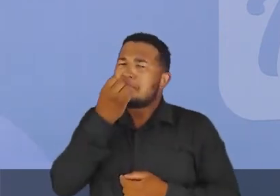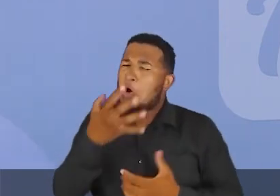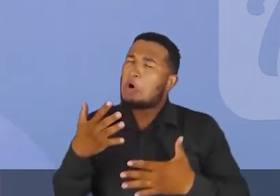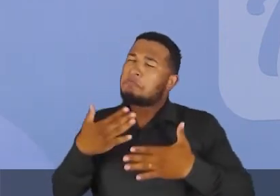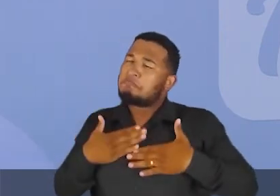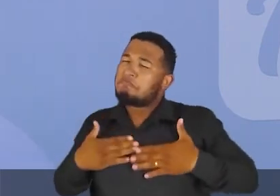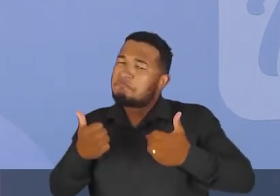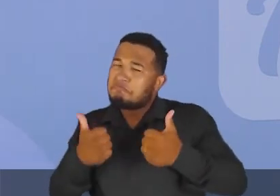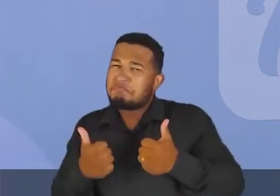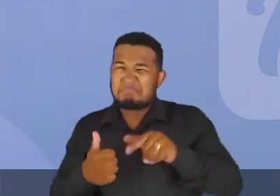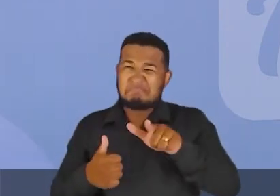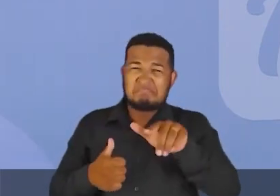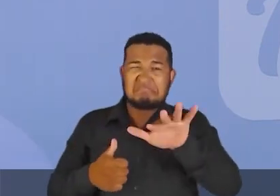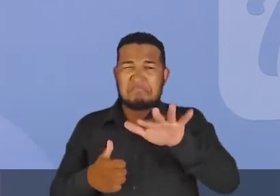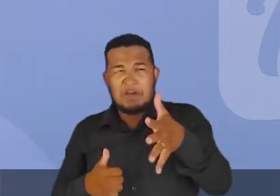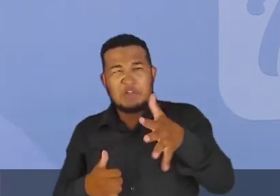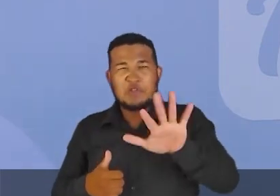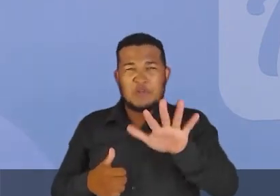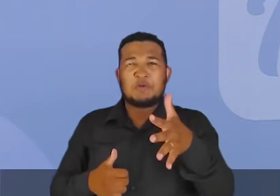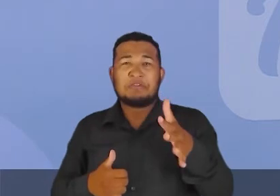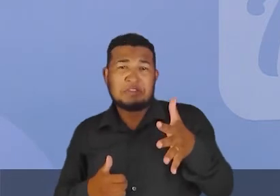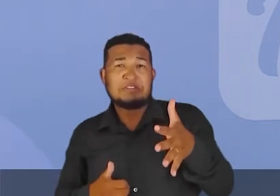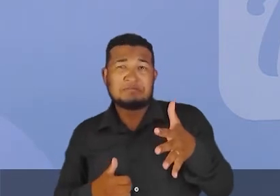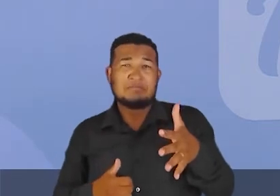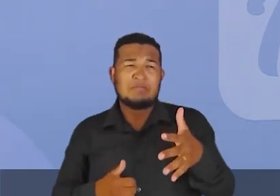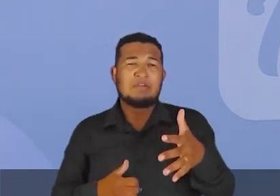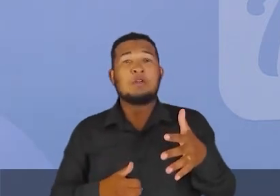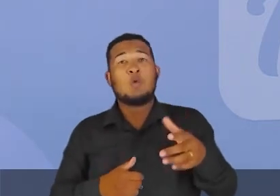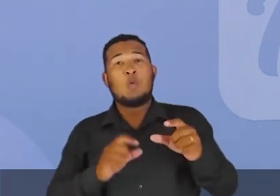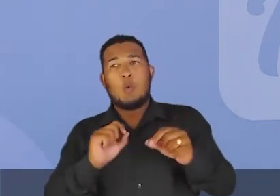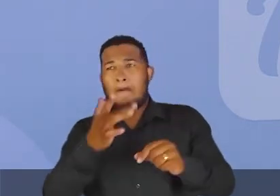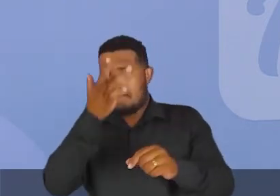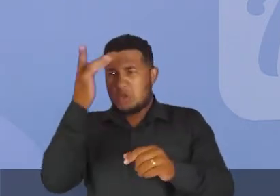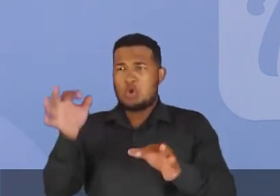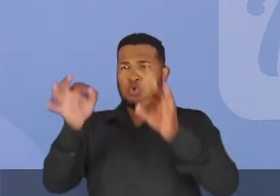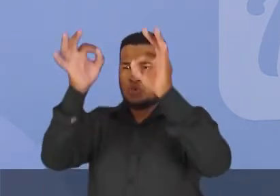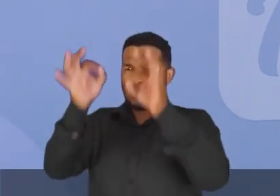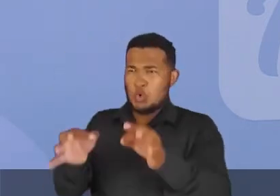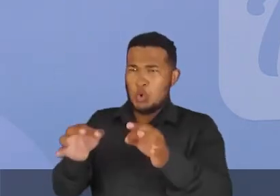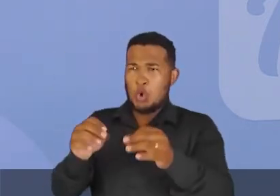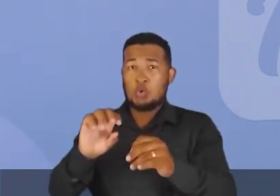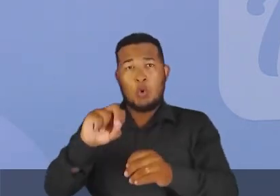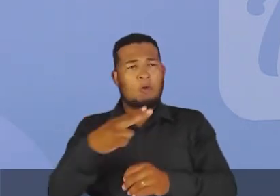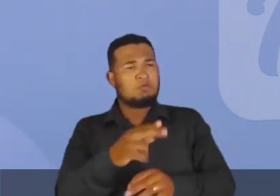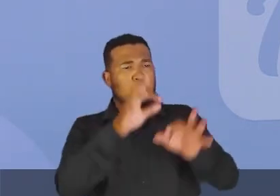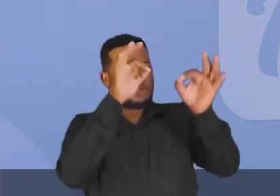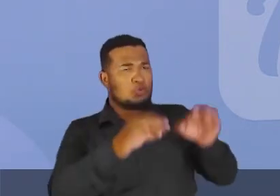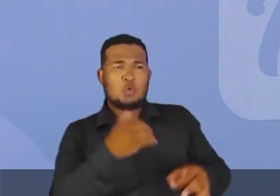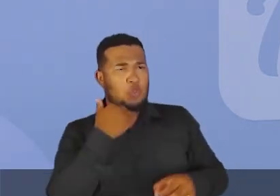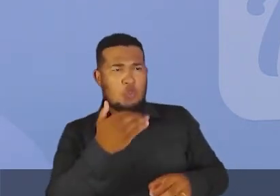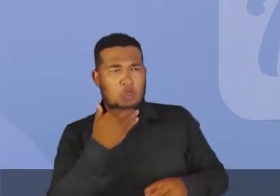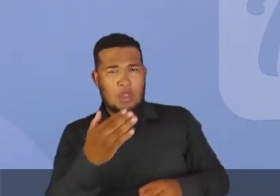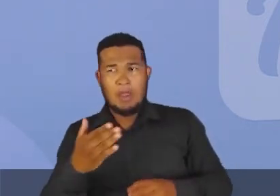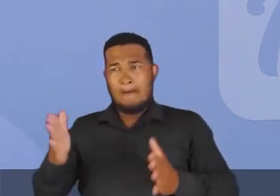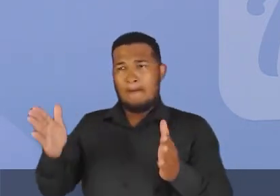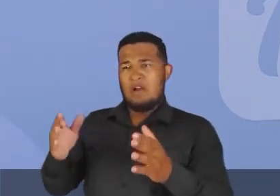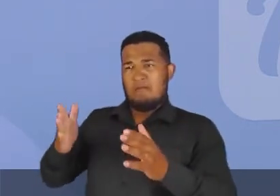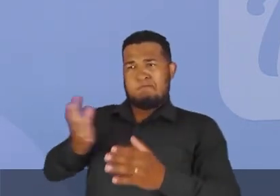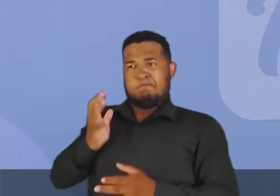tão bonzinho assim, né? Seja ele justo, injusto, pobre, rico,